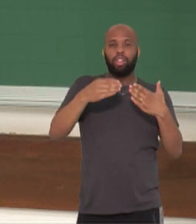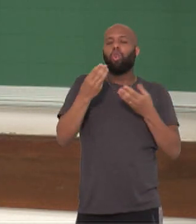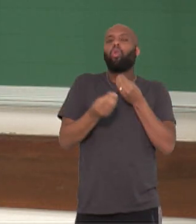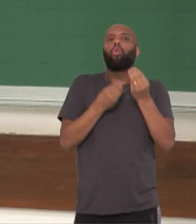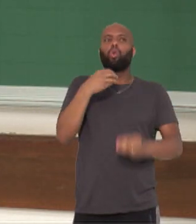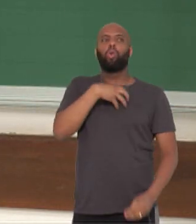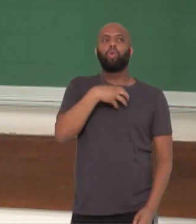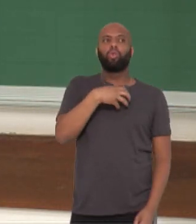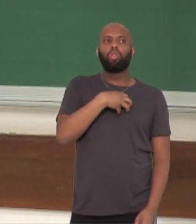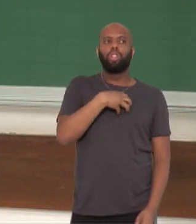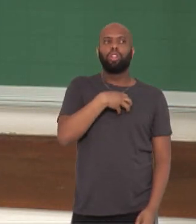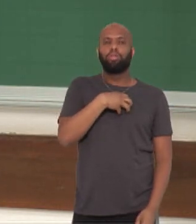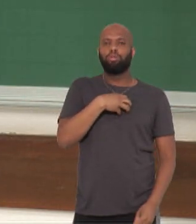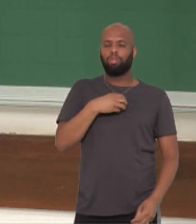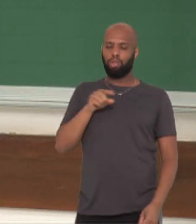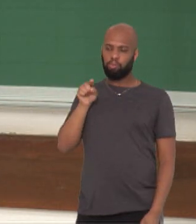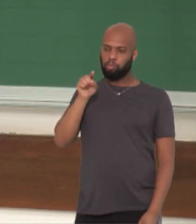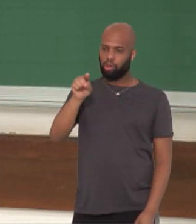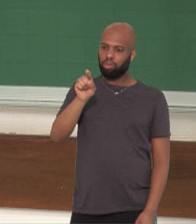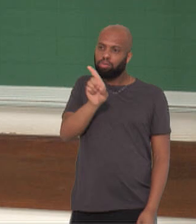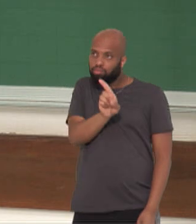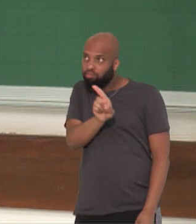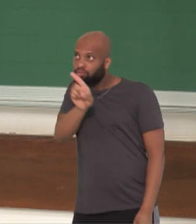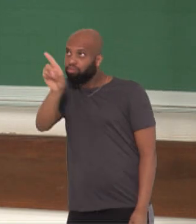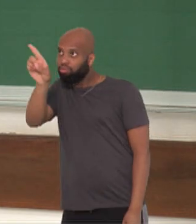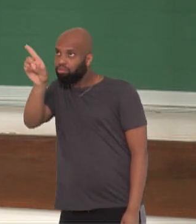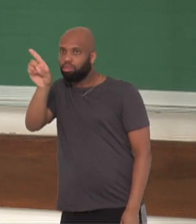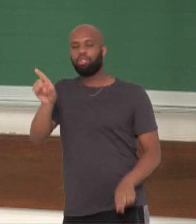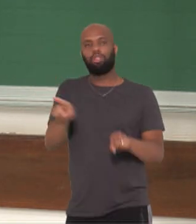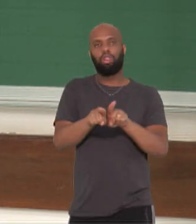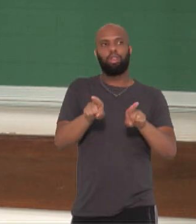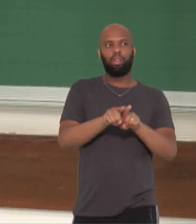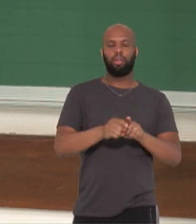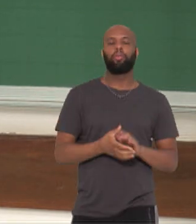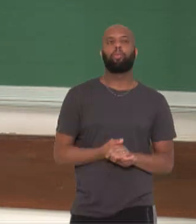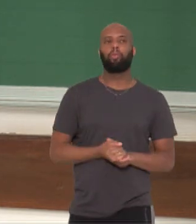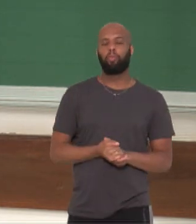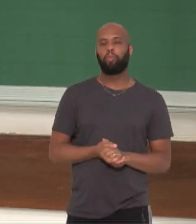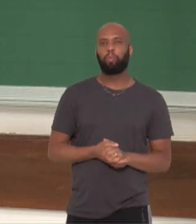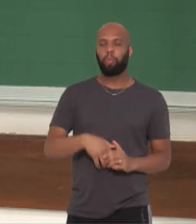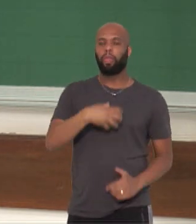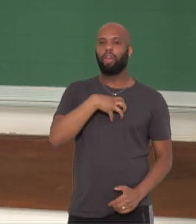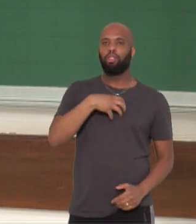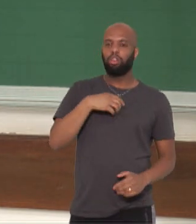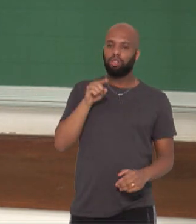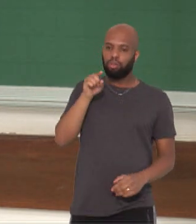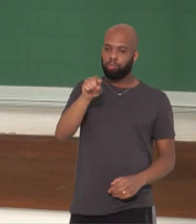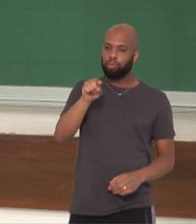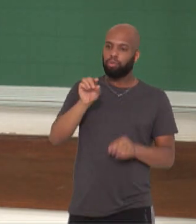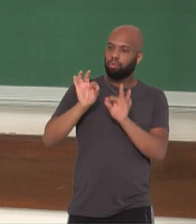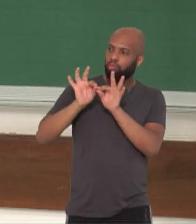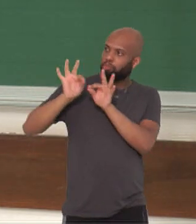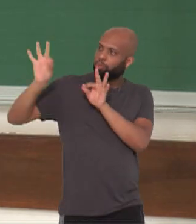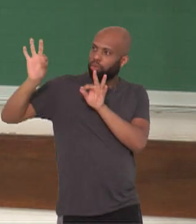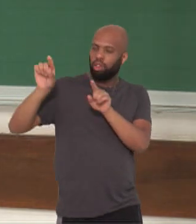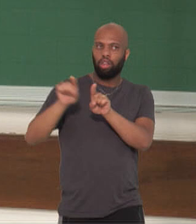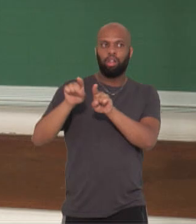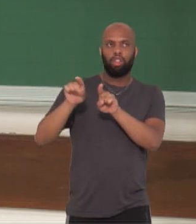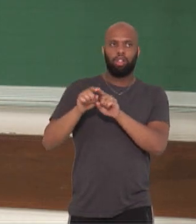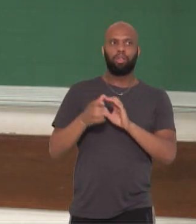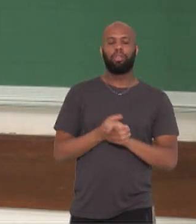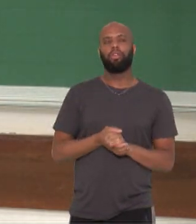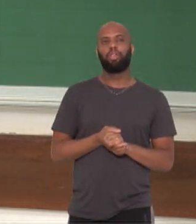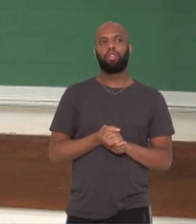fora, seria divergente, seria nesta posição, apontando sempre para fora. Peguei um ponto genérico